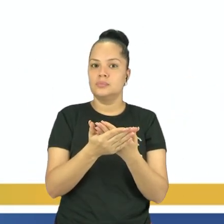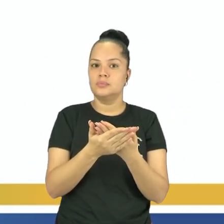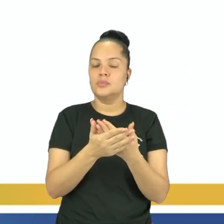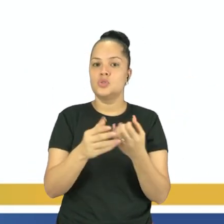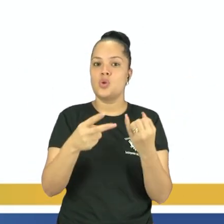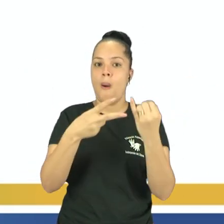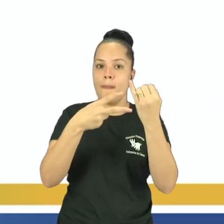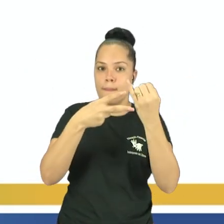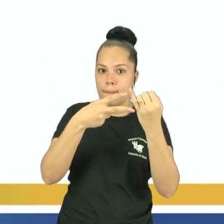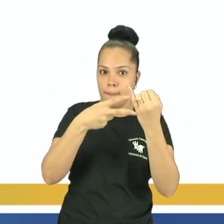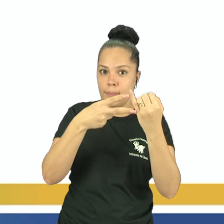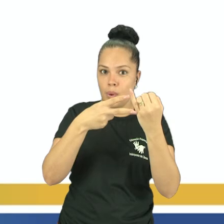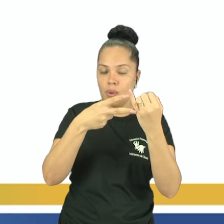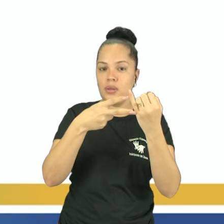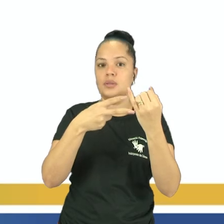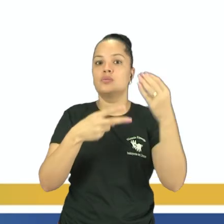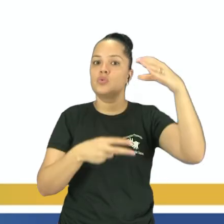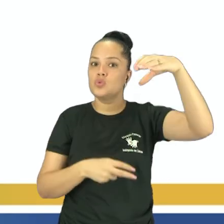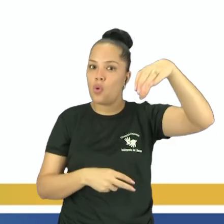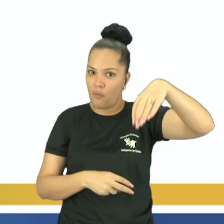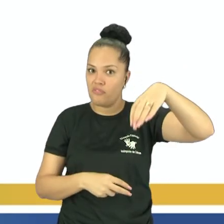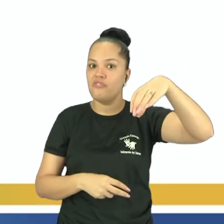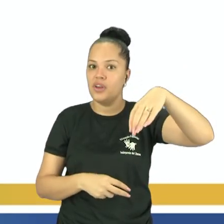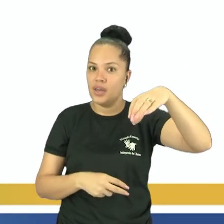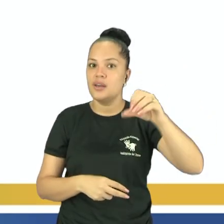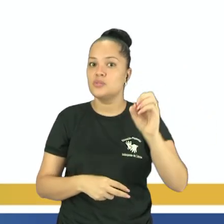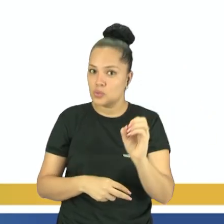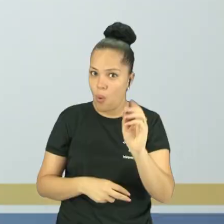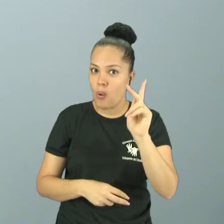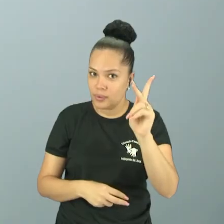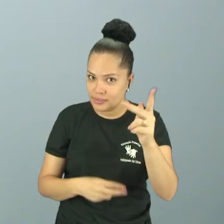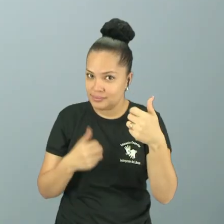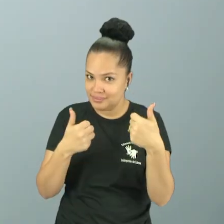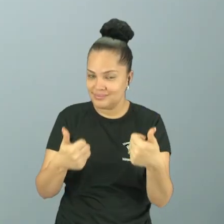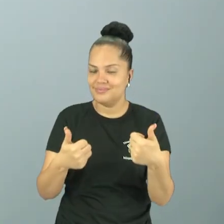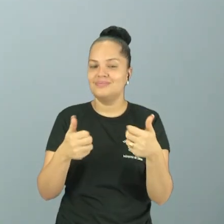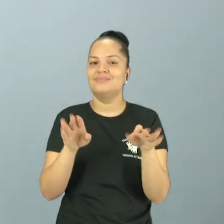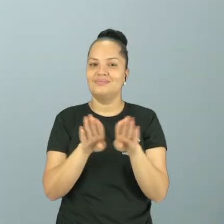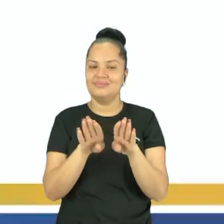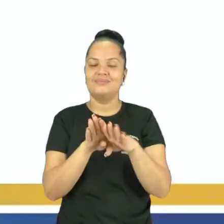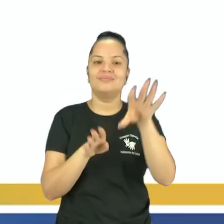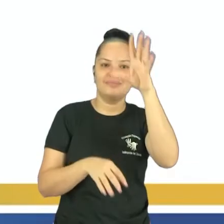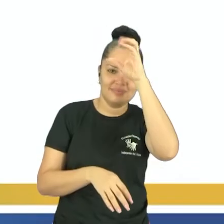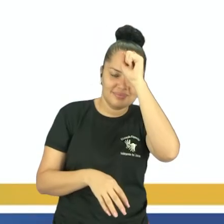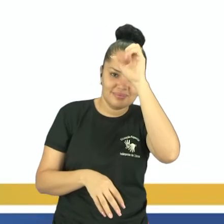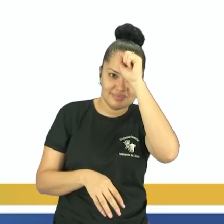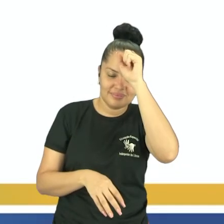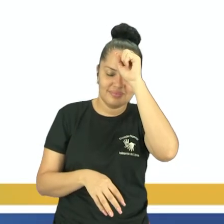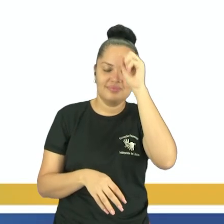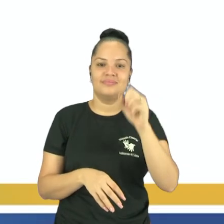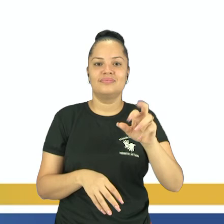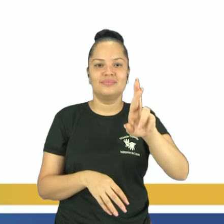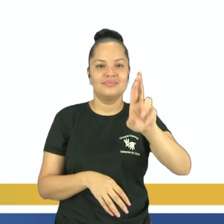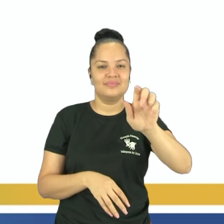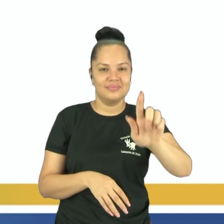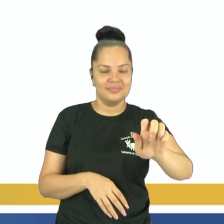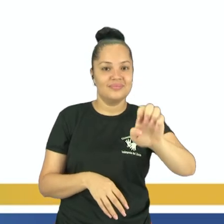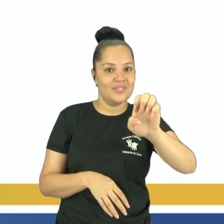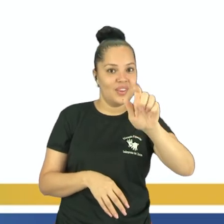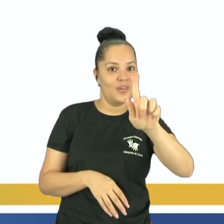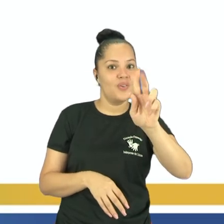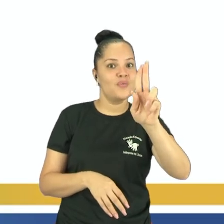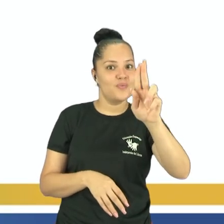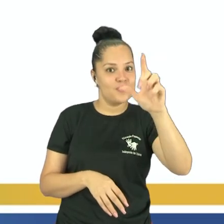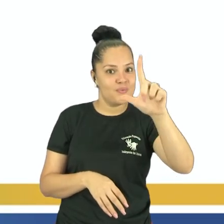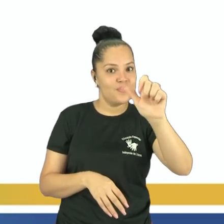polígonos convexos, né? Os simples convexos, ok? Nós aprendemos também aí sobre os polígonos regulares, não foi? Sobre